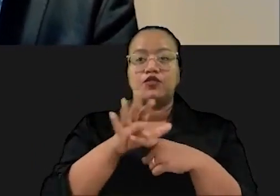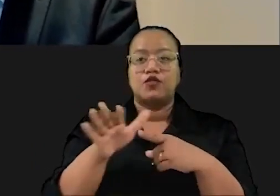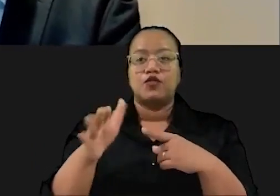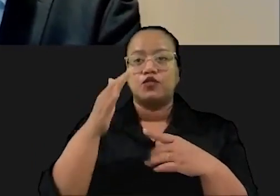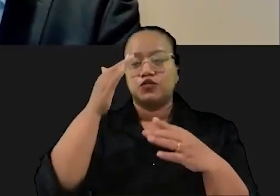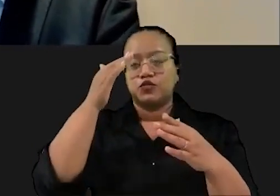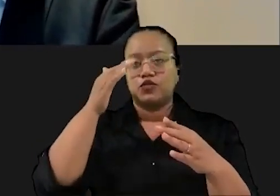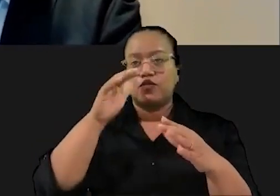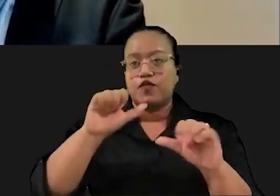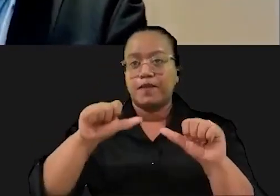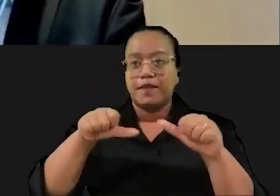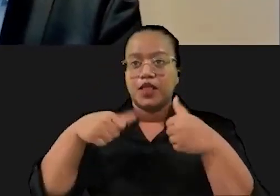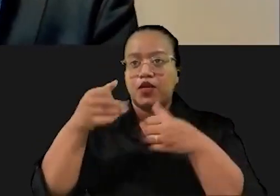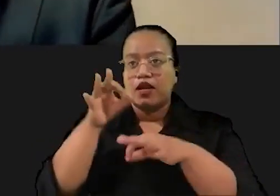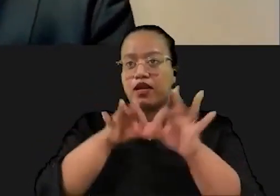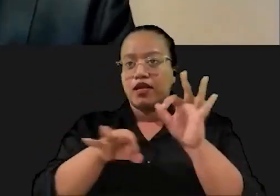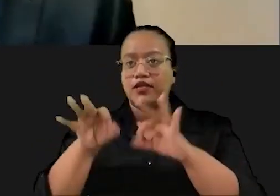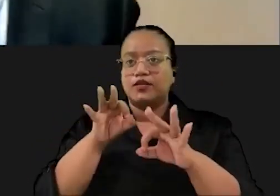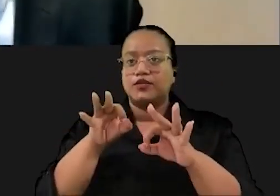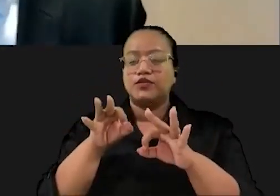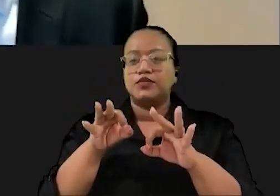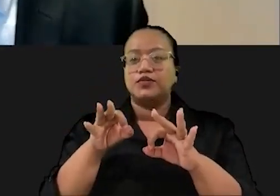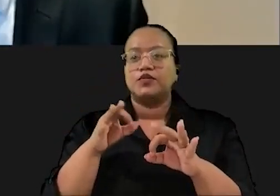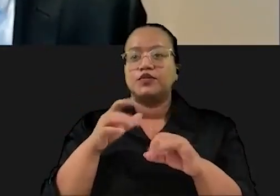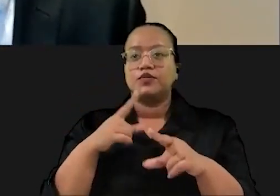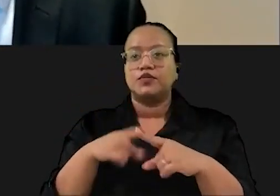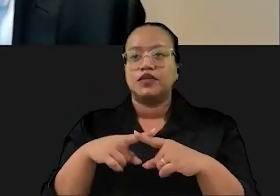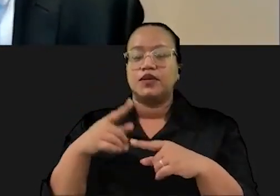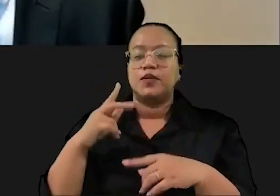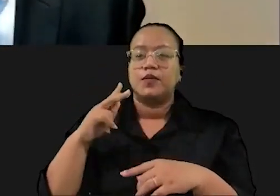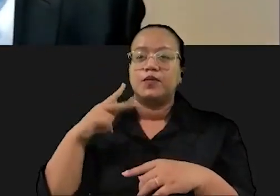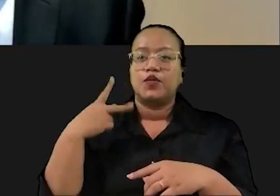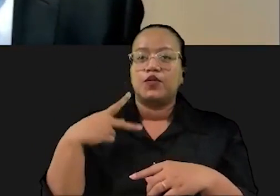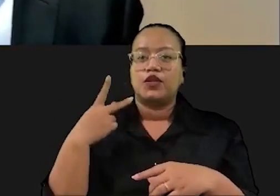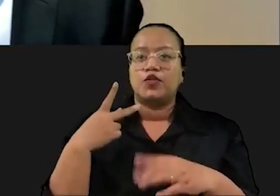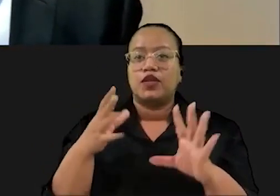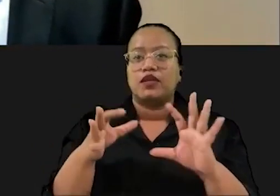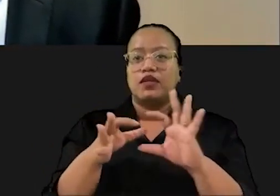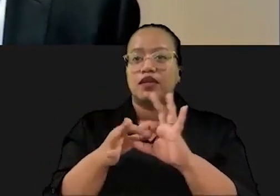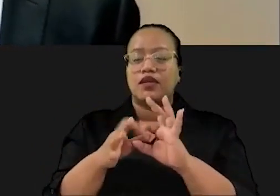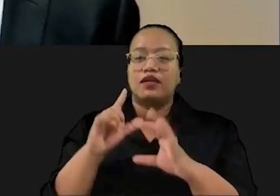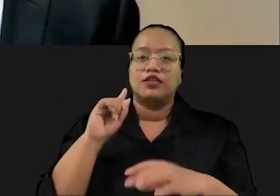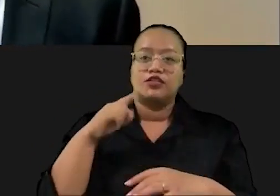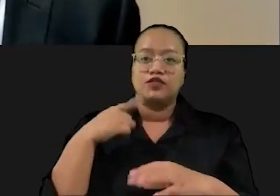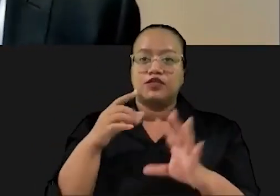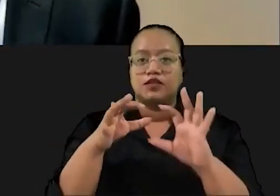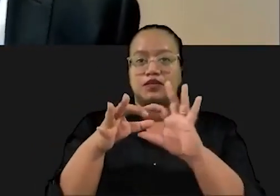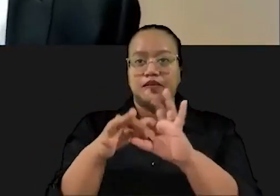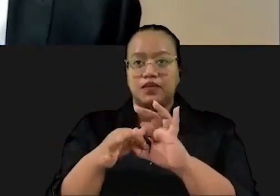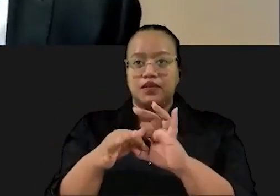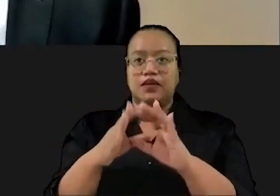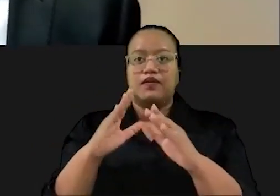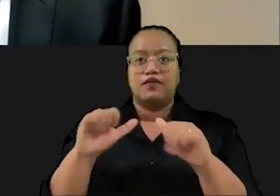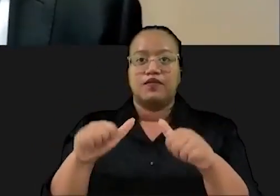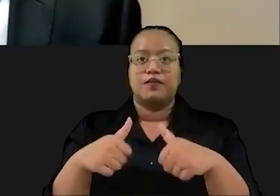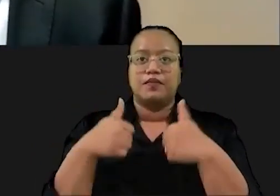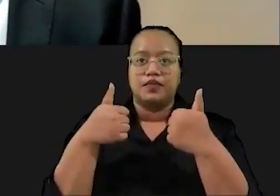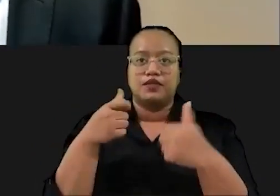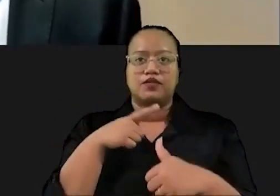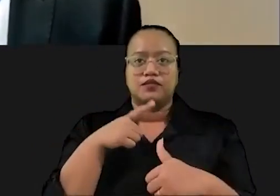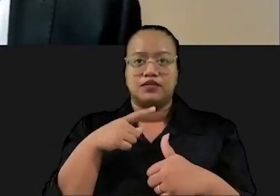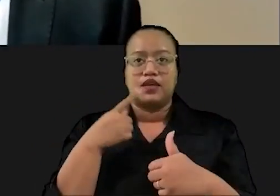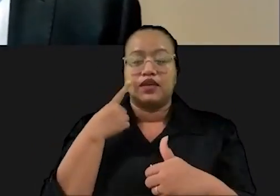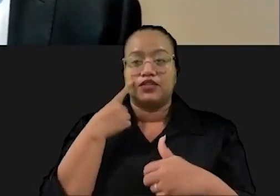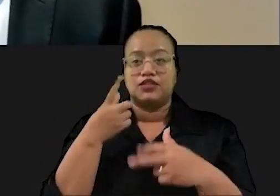depois da interlocução com as procuradorias, com a advocacia e tudo mais. Então, a gente percebe assim, um ganho muito grande. Uma prova